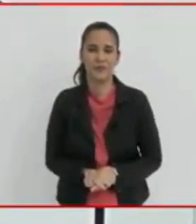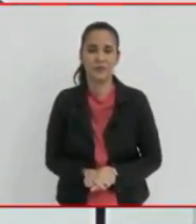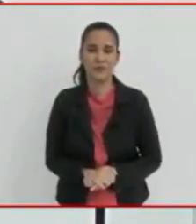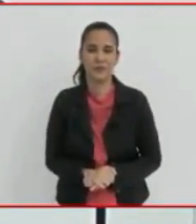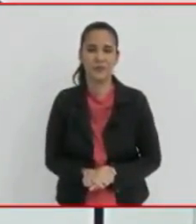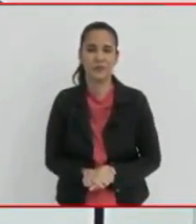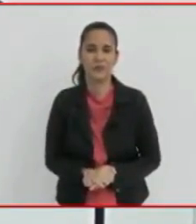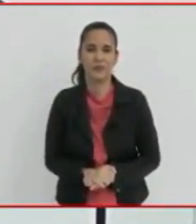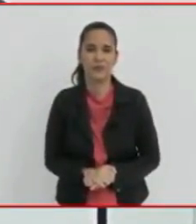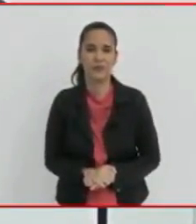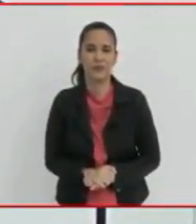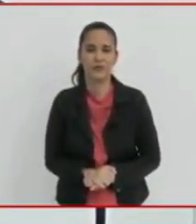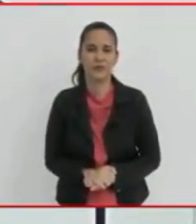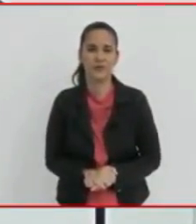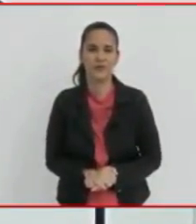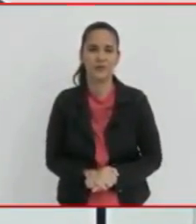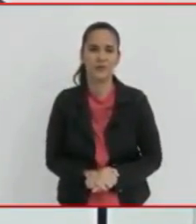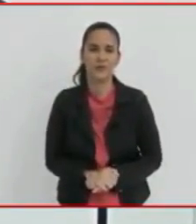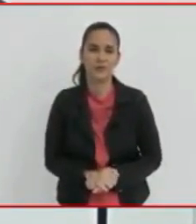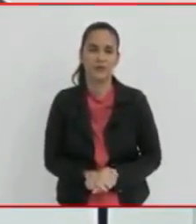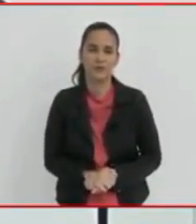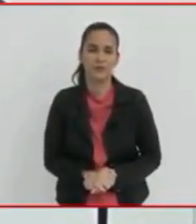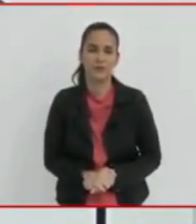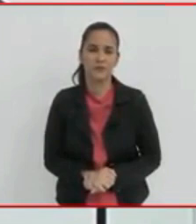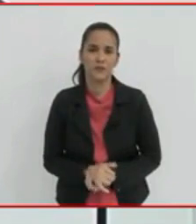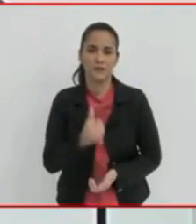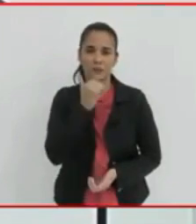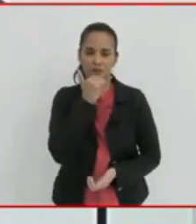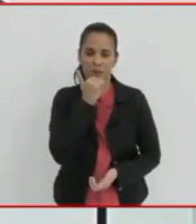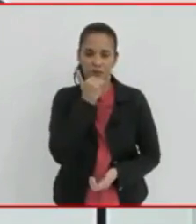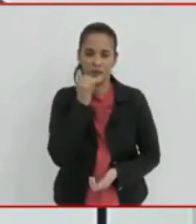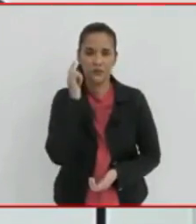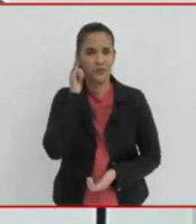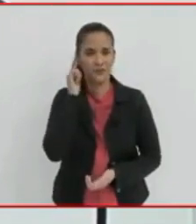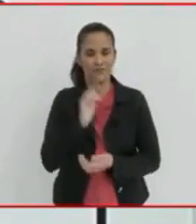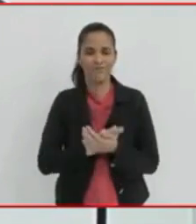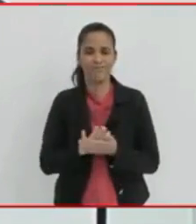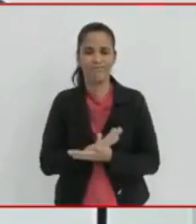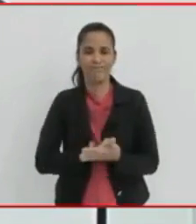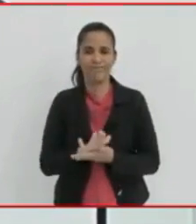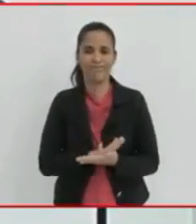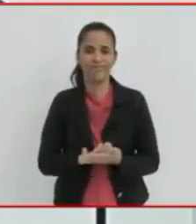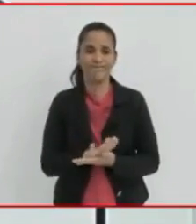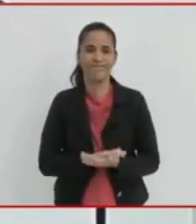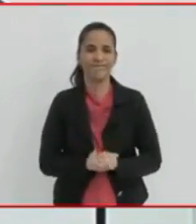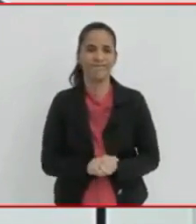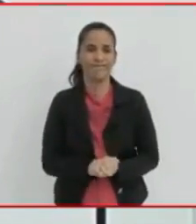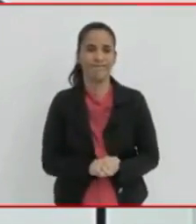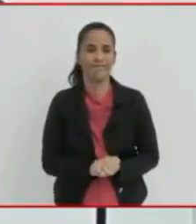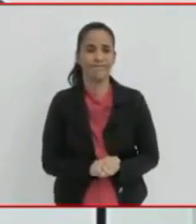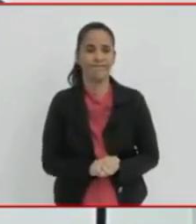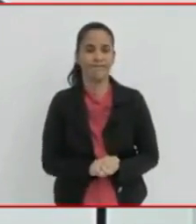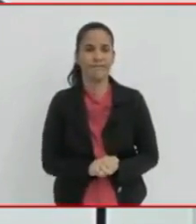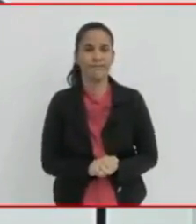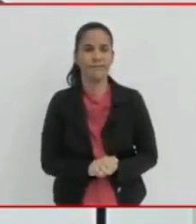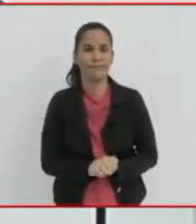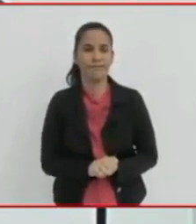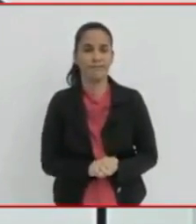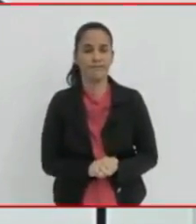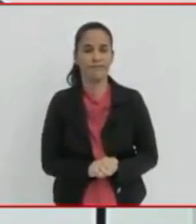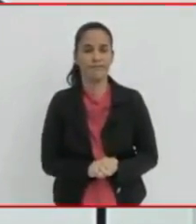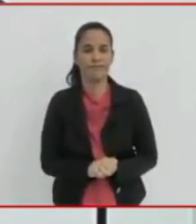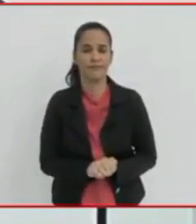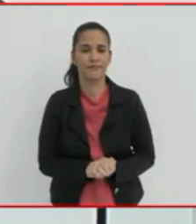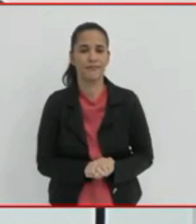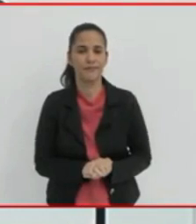já virou a chacota faz muito tempo né e por mais que a novas